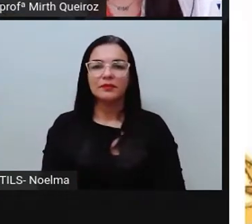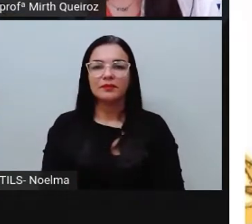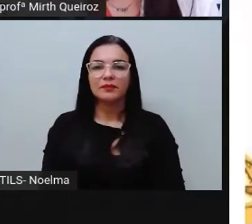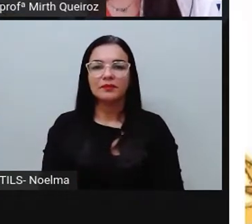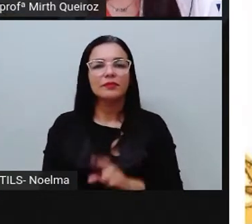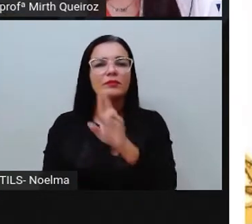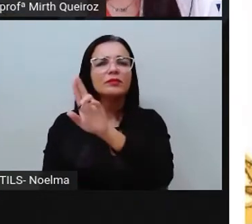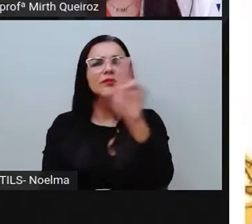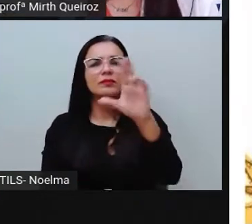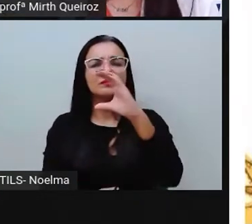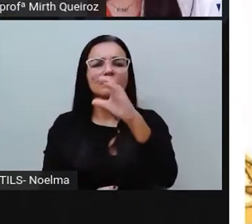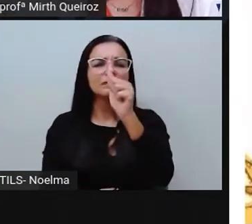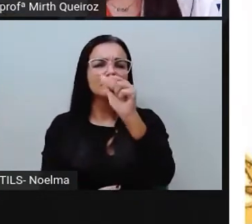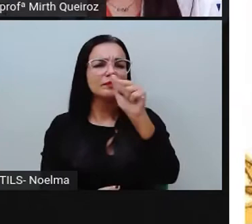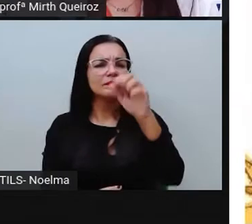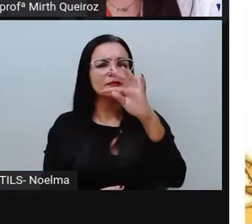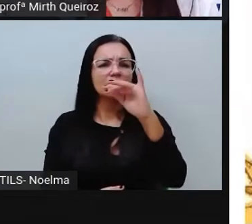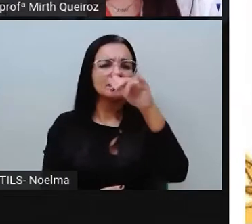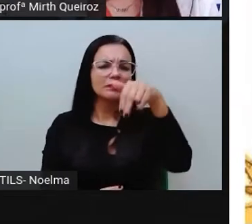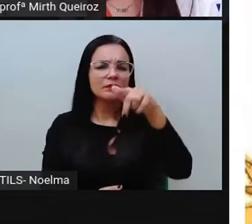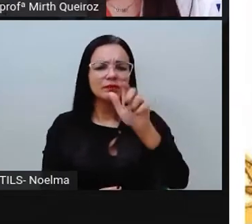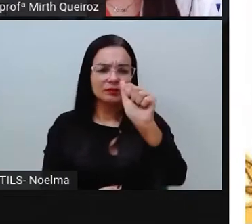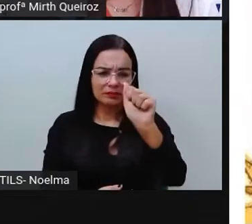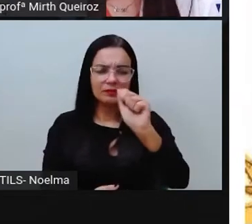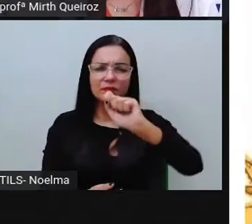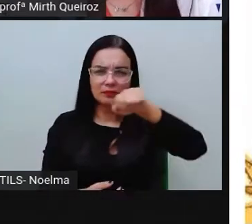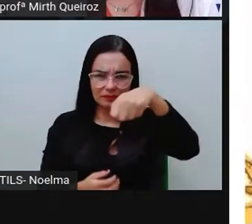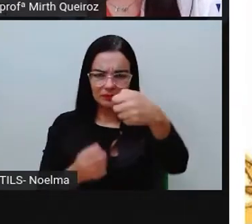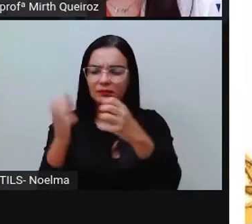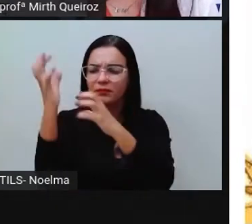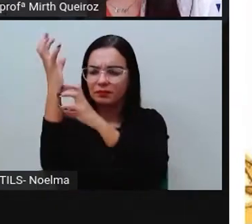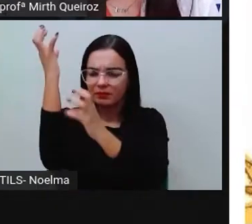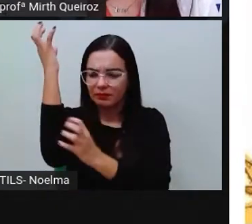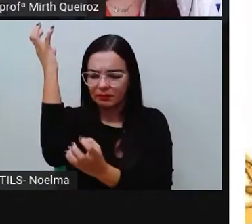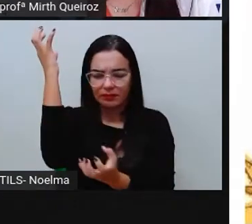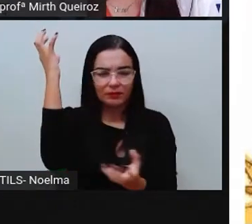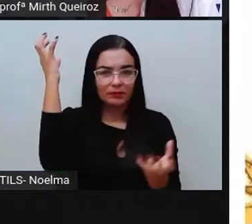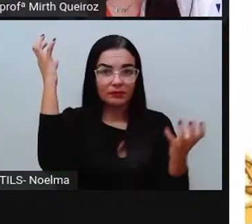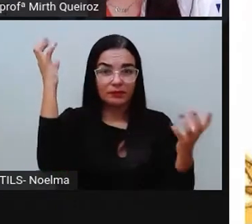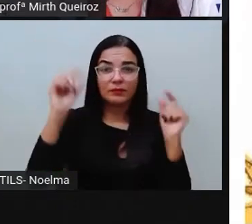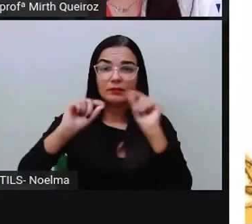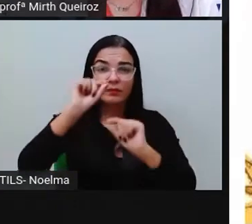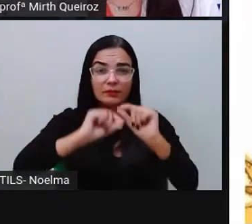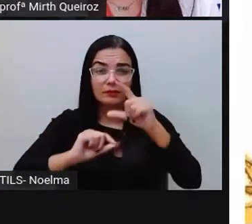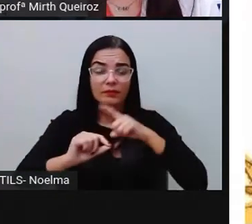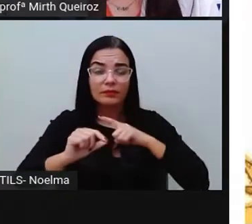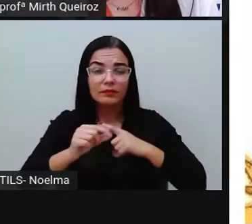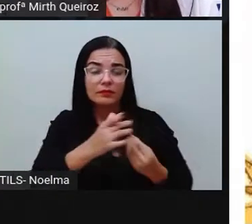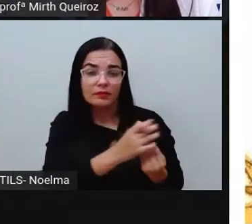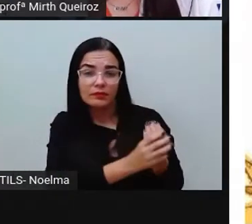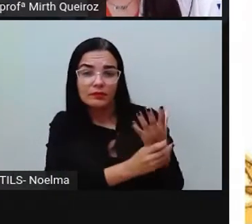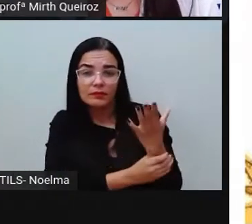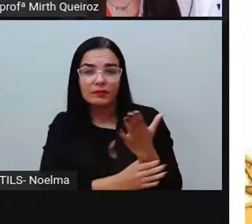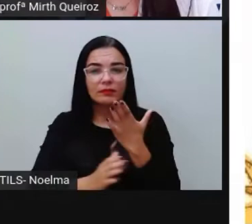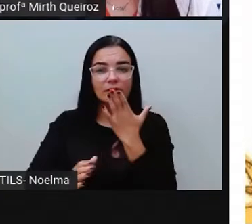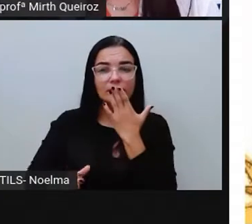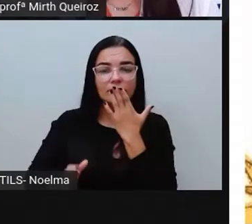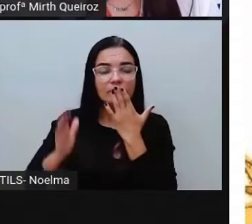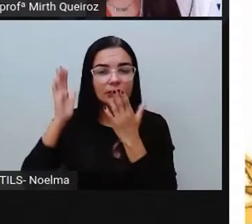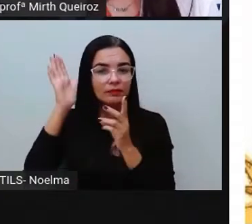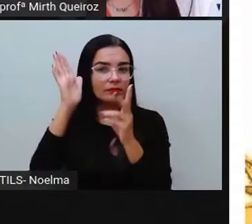nome Caatinga possui origem tupi-guarani e significa floresta branca, como foi apresentado aí no vídeo, e